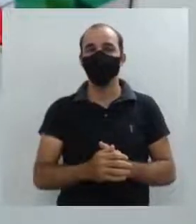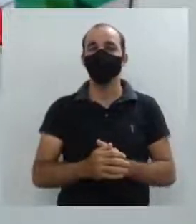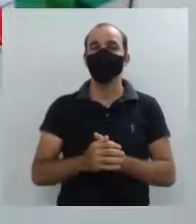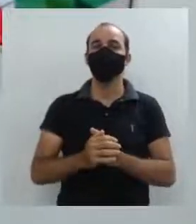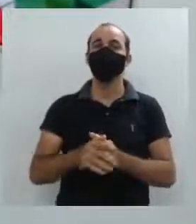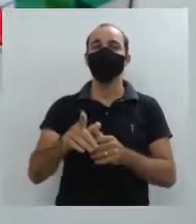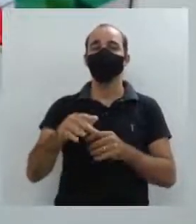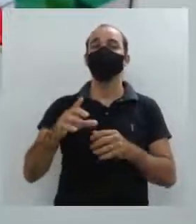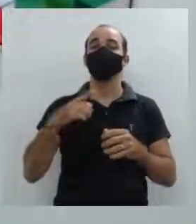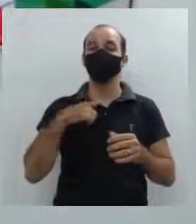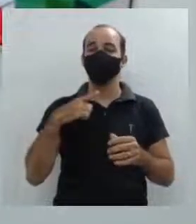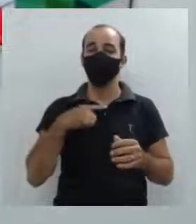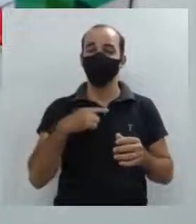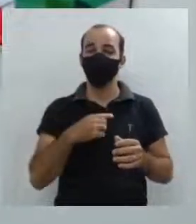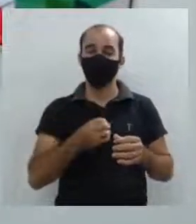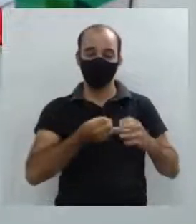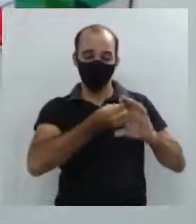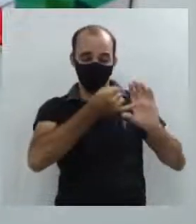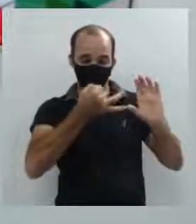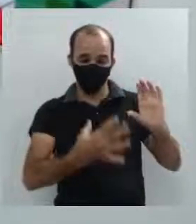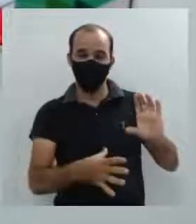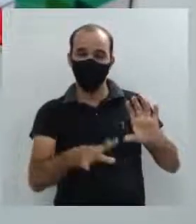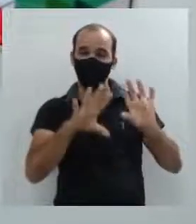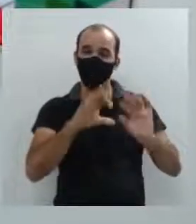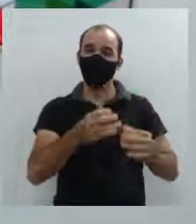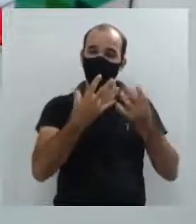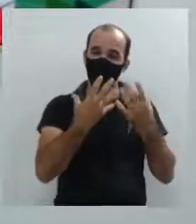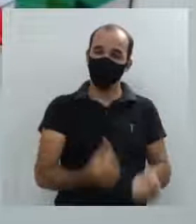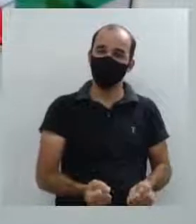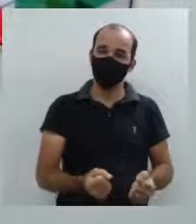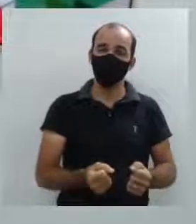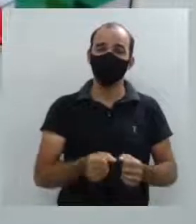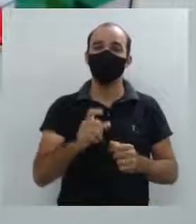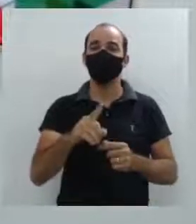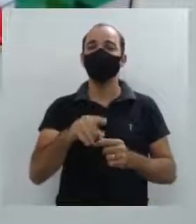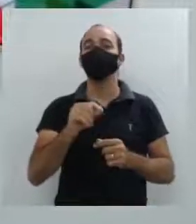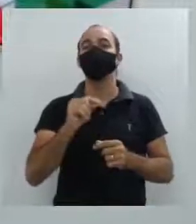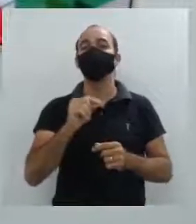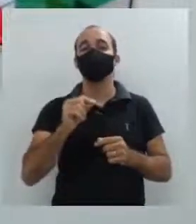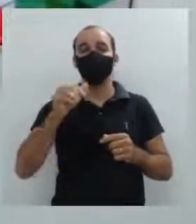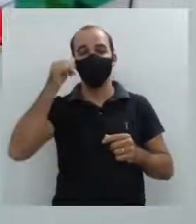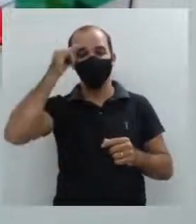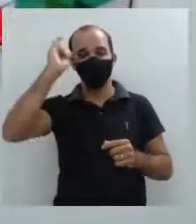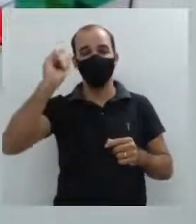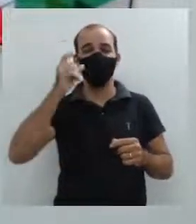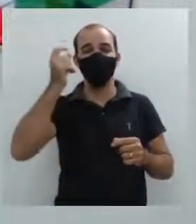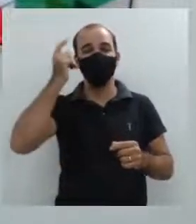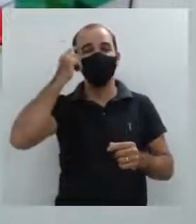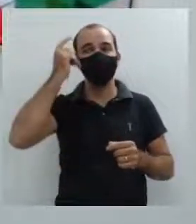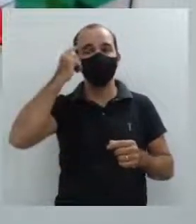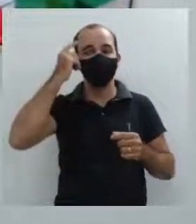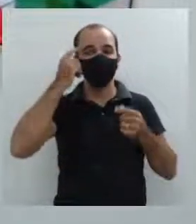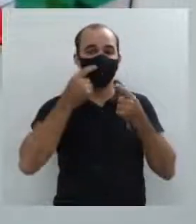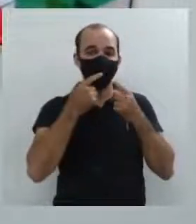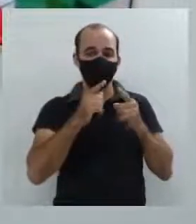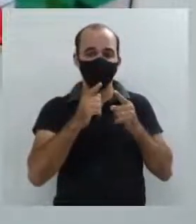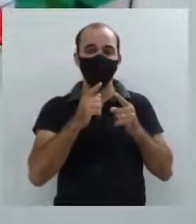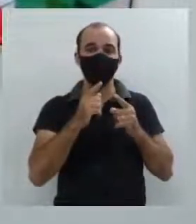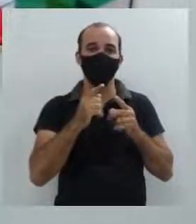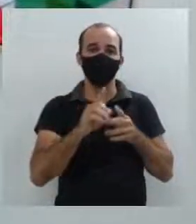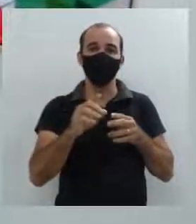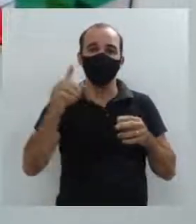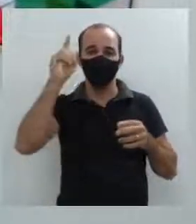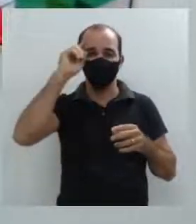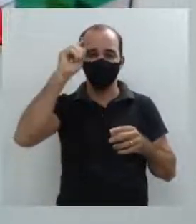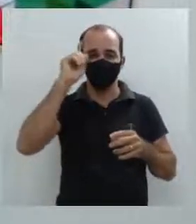assume um caráter alienante, evitando que se desenvolva o pensamento crítico acerca das explorações sofridas no dia a dia. De que